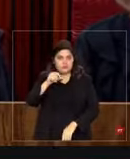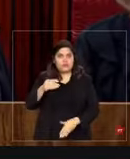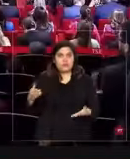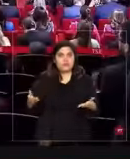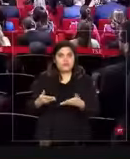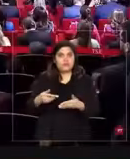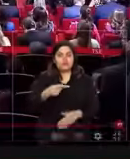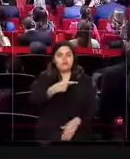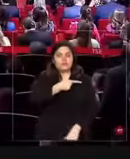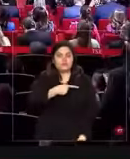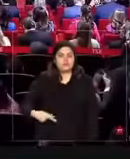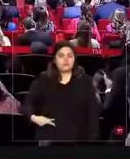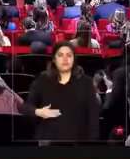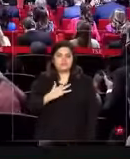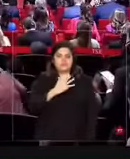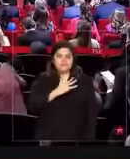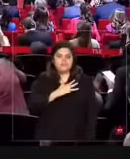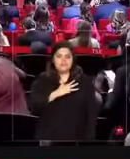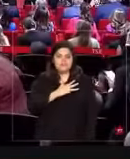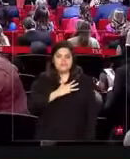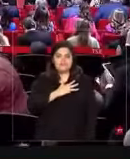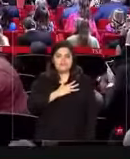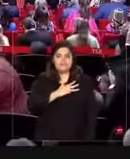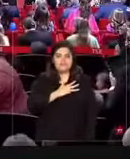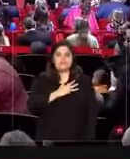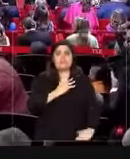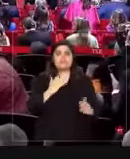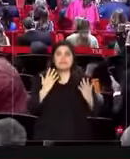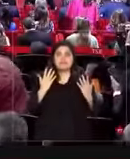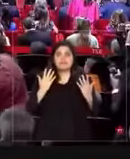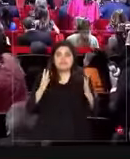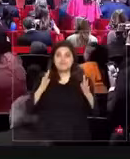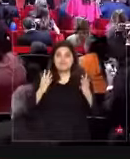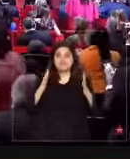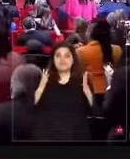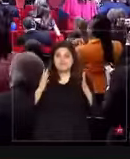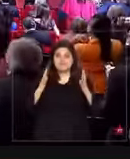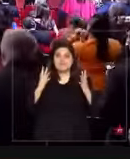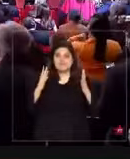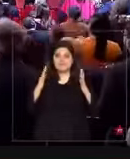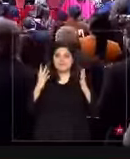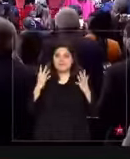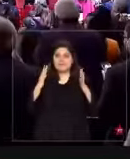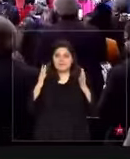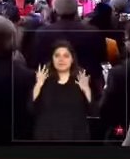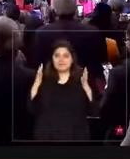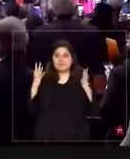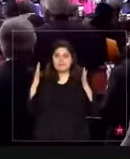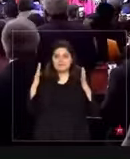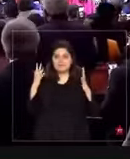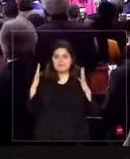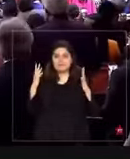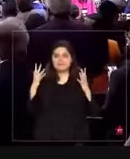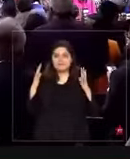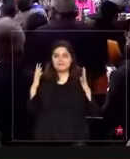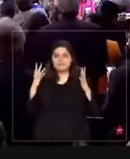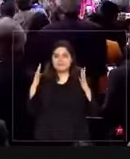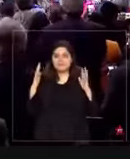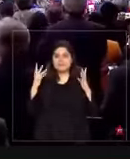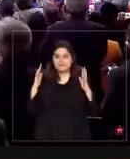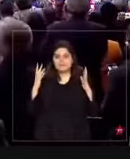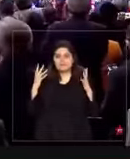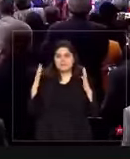Lula da Silva. Neste momento, o presidente Lula e o seu vice será conduzido ao plenário pelas